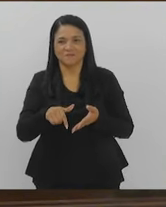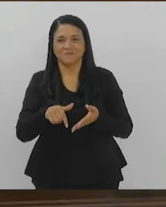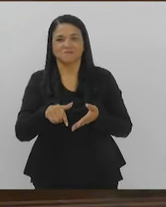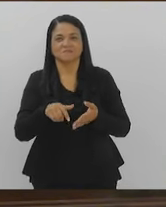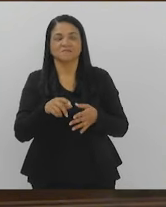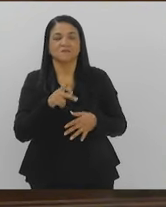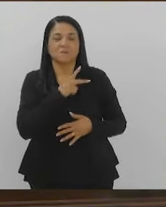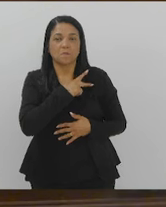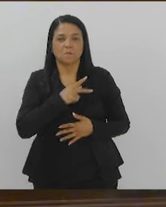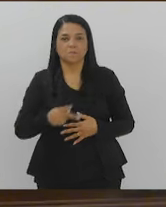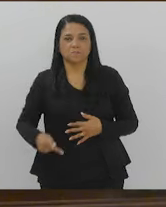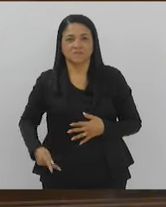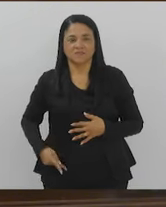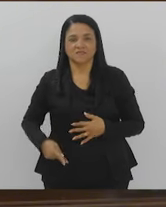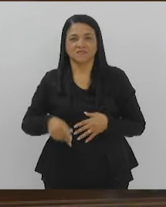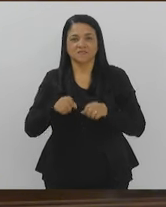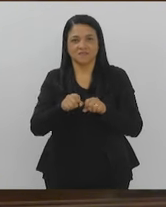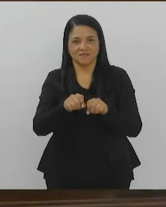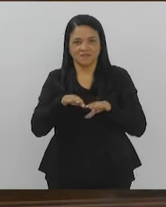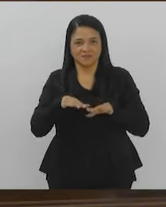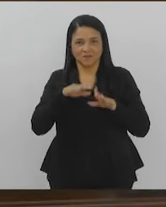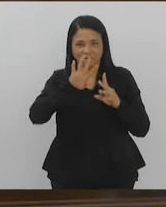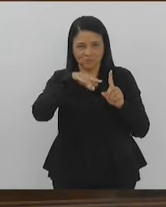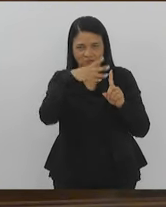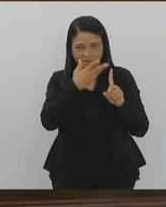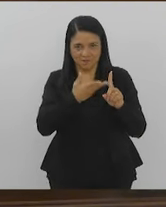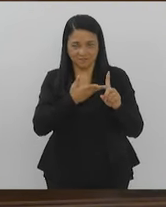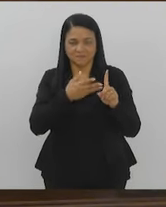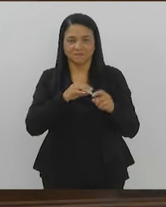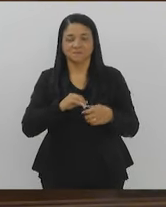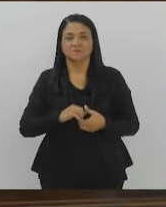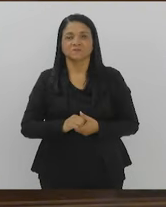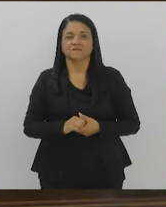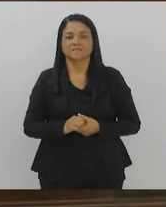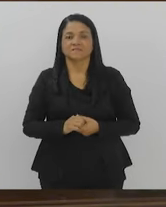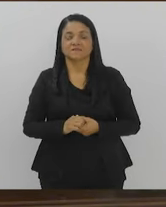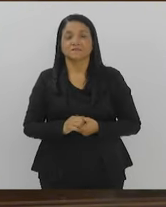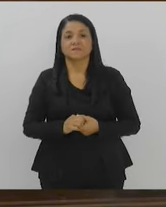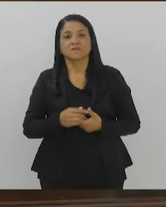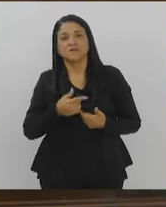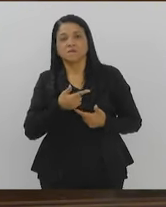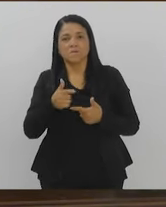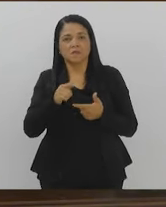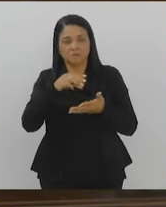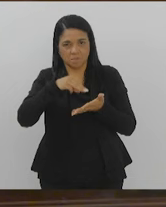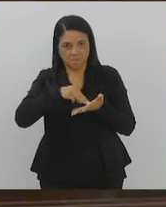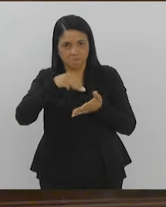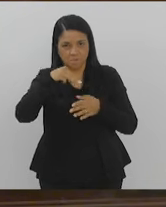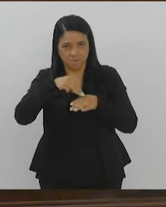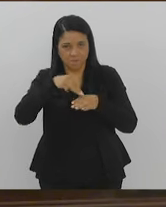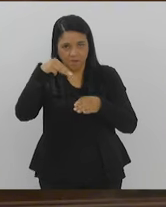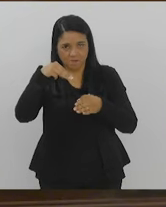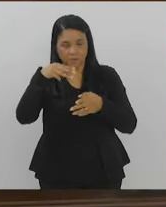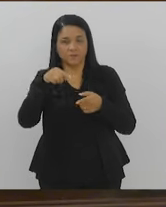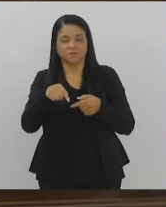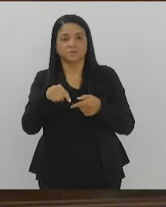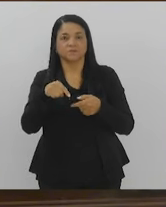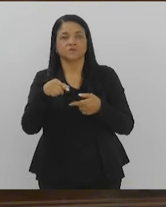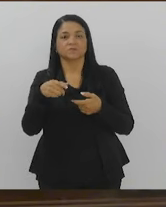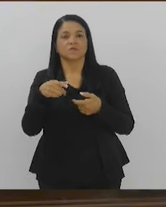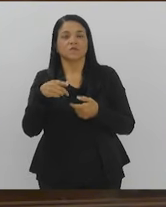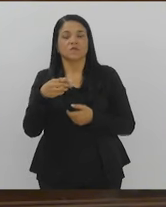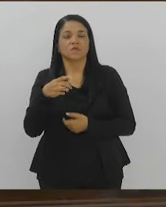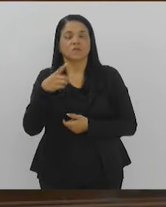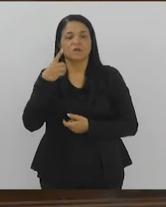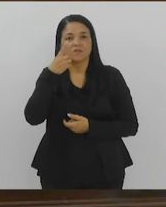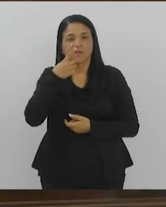essa sessão solene. Demais membros da mesa, o excelentíssimo senhor Otônio de